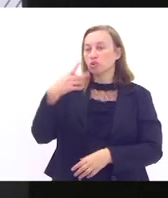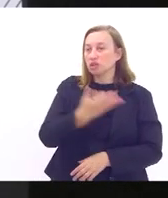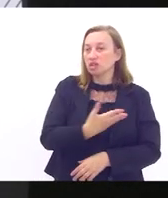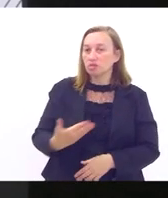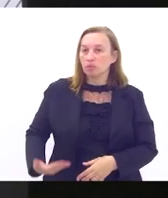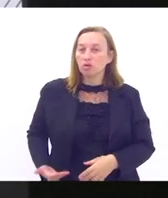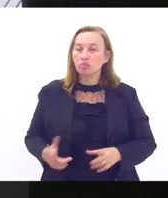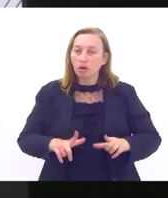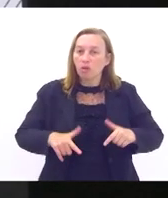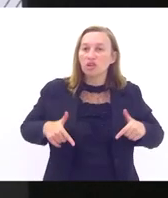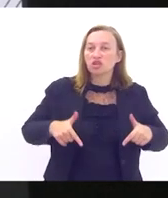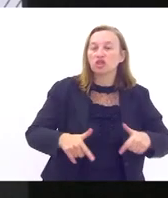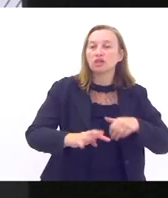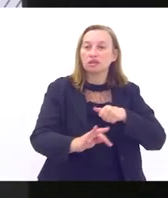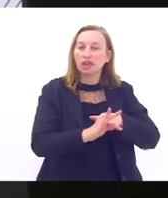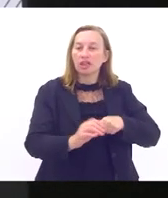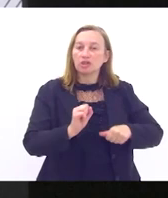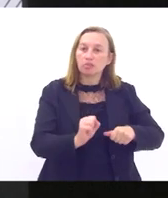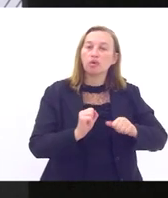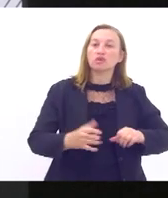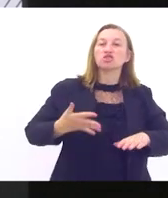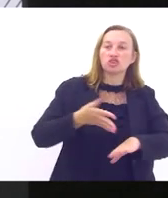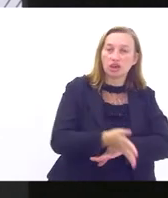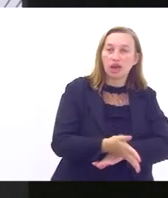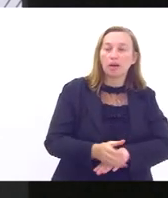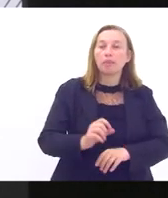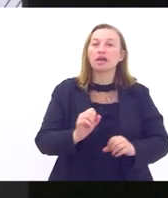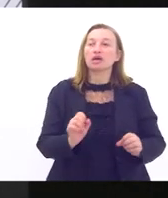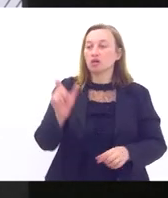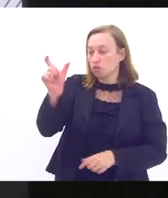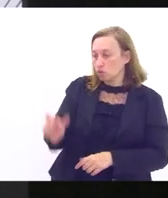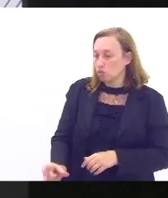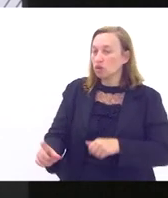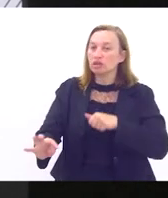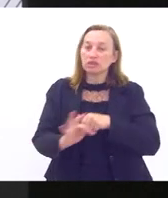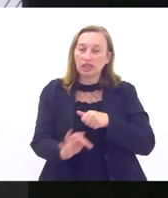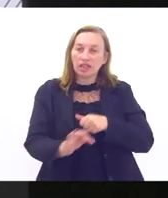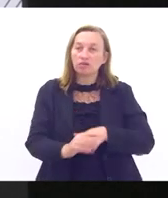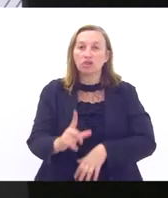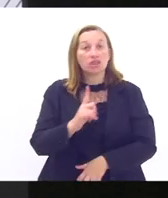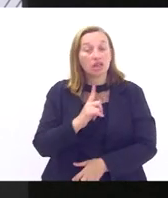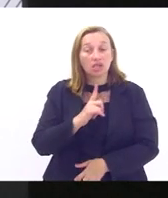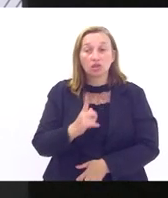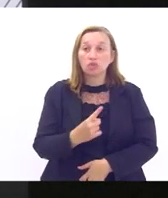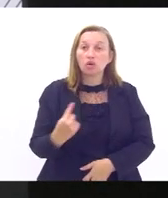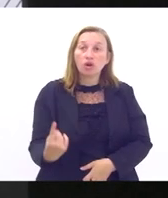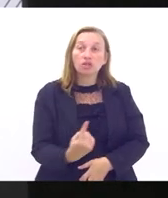para que a ação técnica possa chegar, para que o técnico que a gente tem